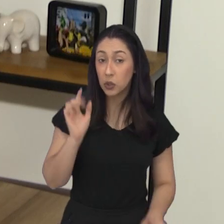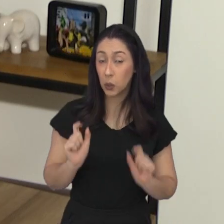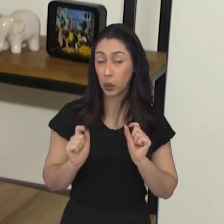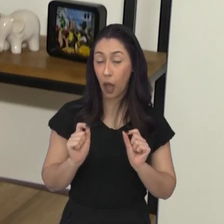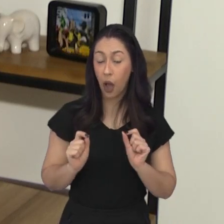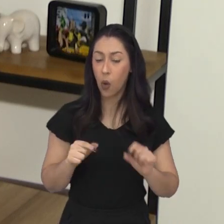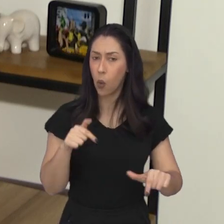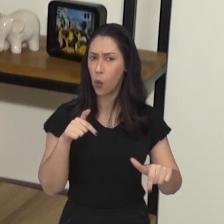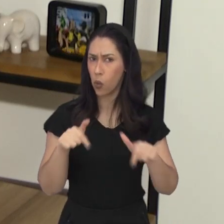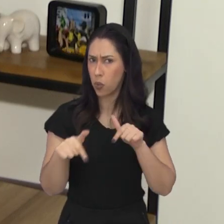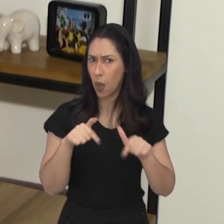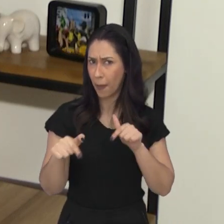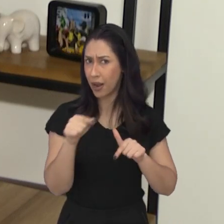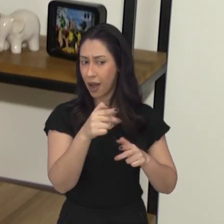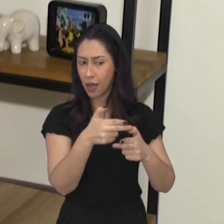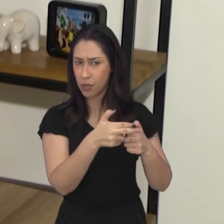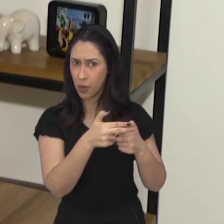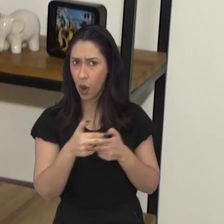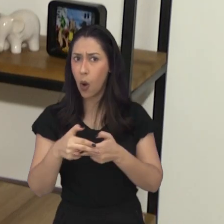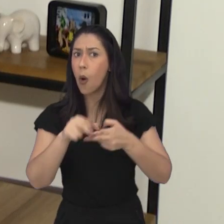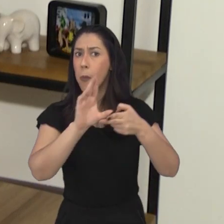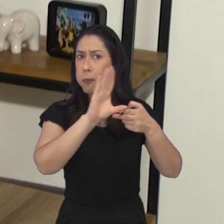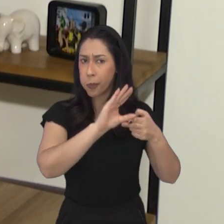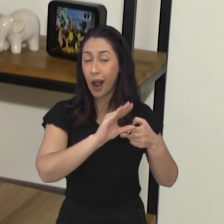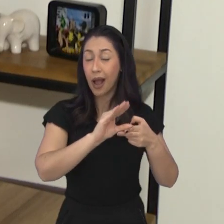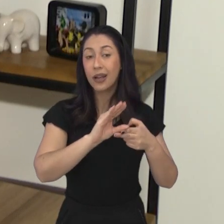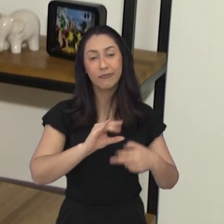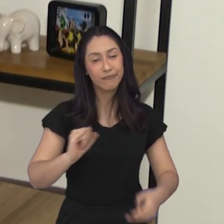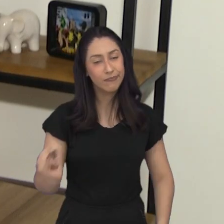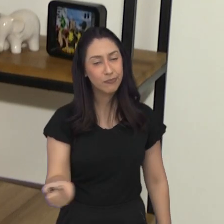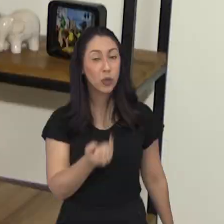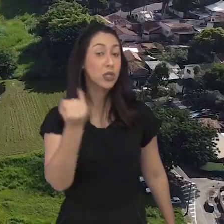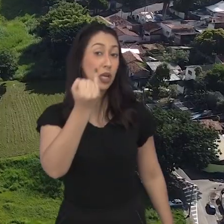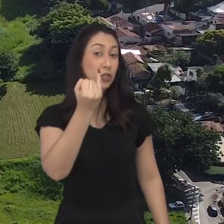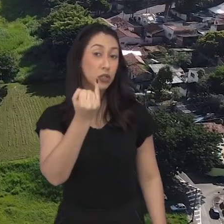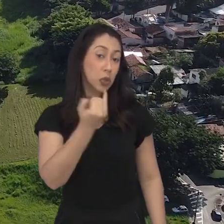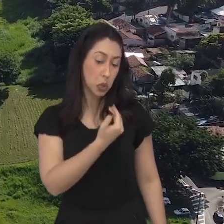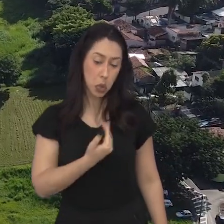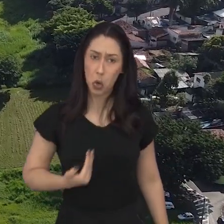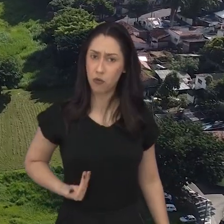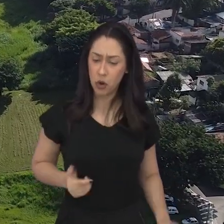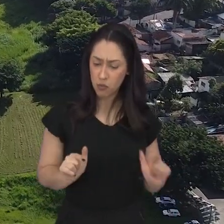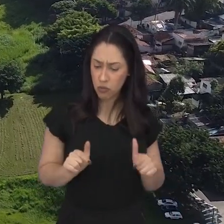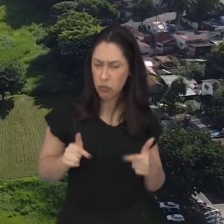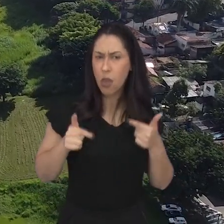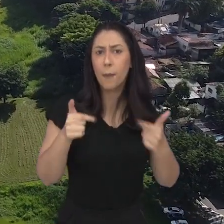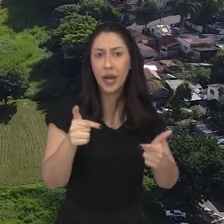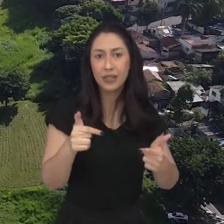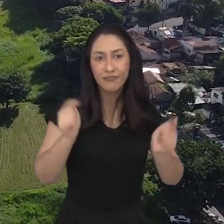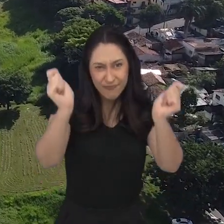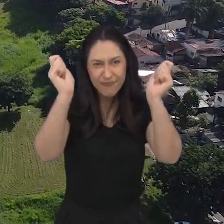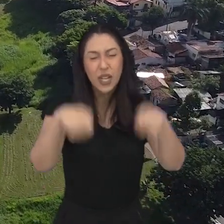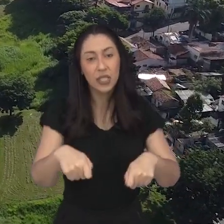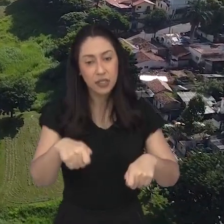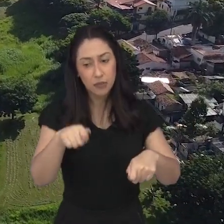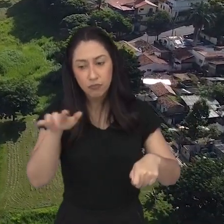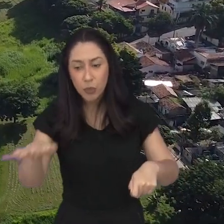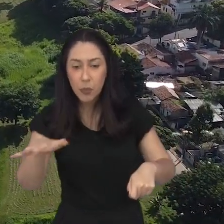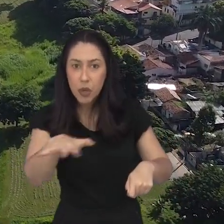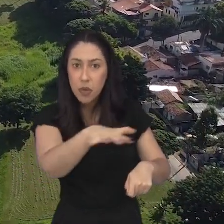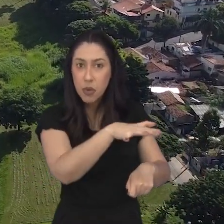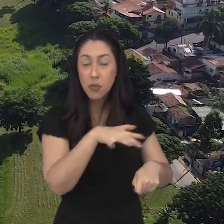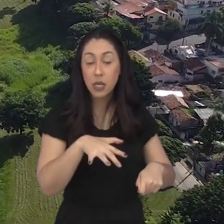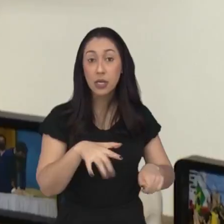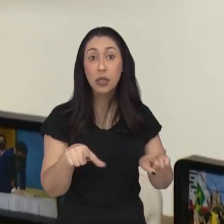Tomás Henrique, o trabalho desenvolvido no INPE é peça-chave para que o poder público trabalhe com eficiência em